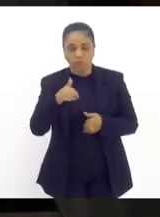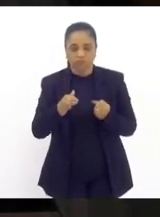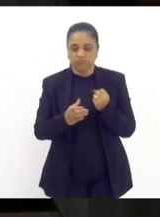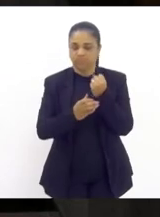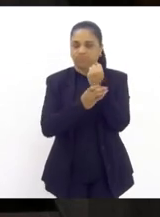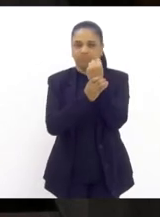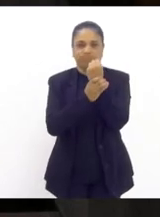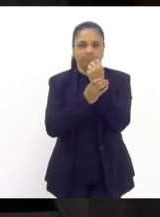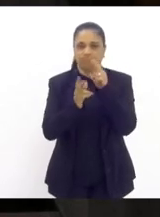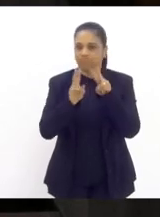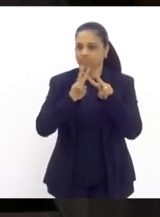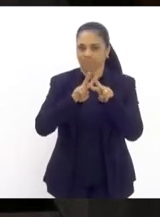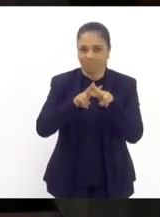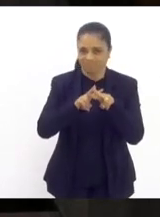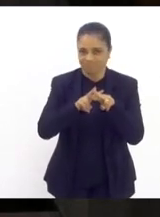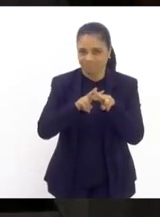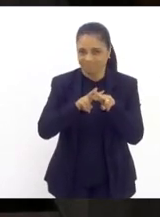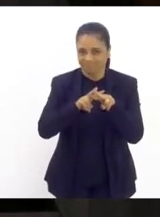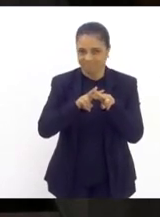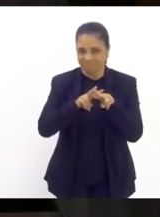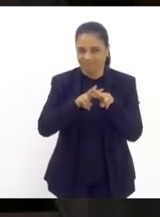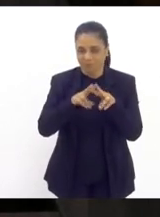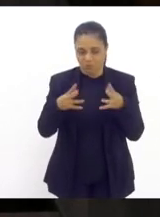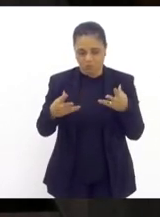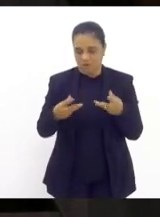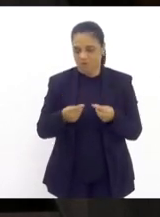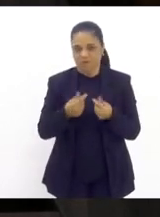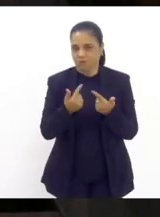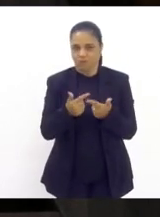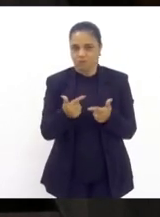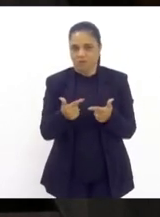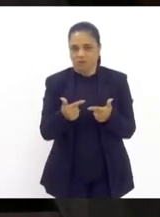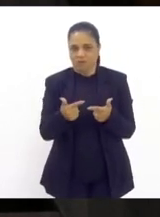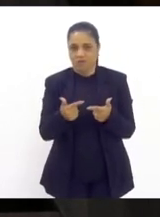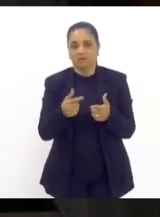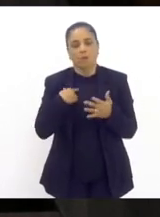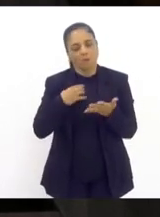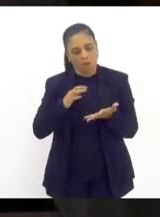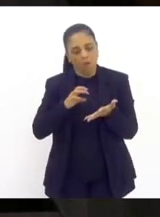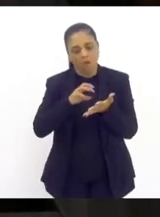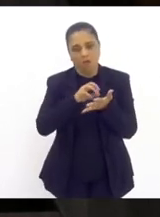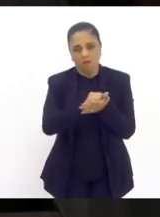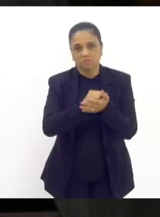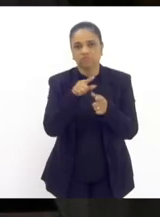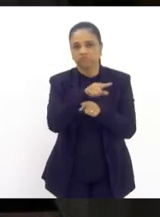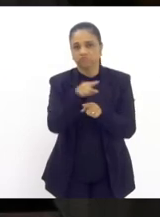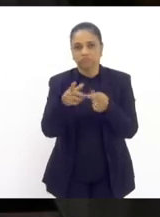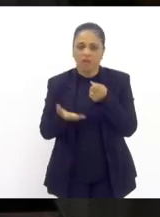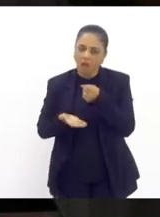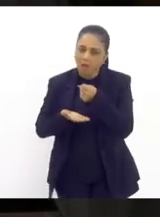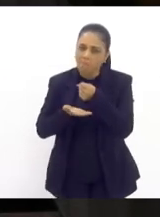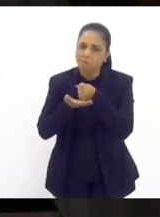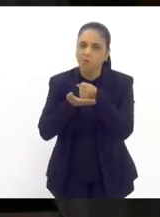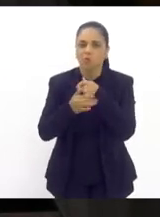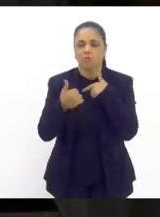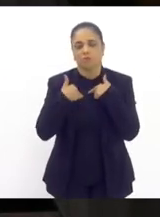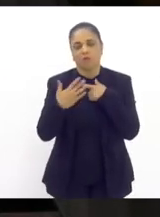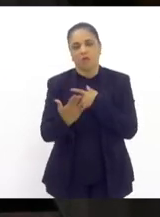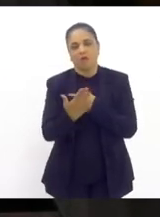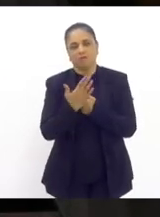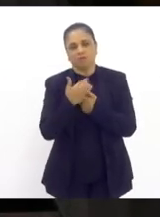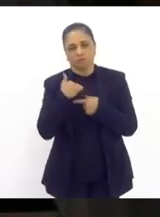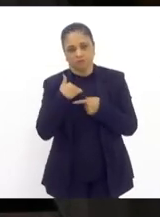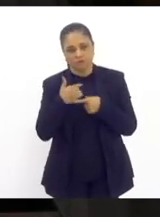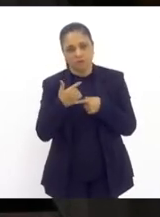de segurança máxima então eu quero deixar esse registro feito quero pedir o apoiamento da casa para que a gente